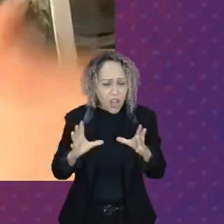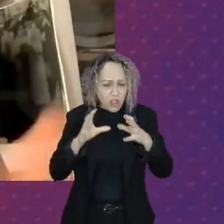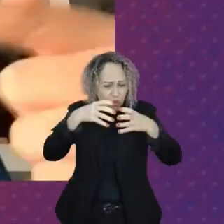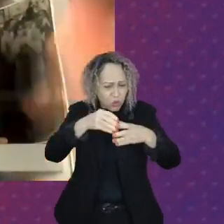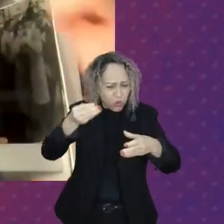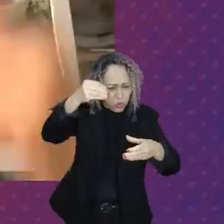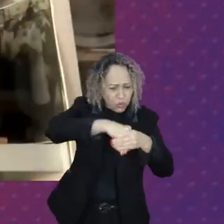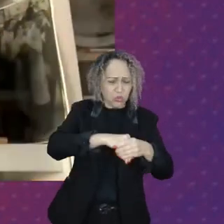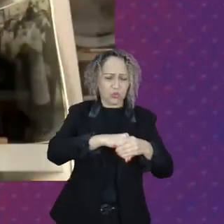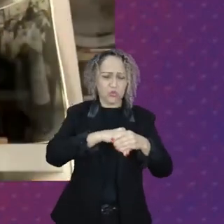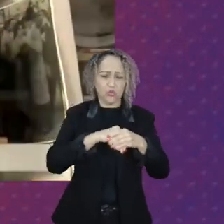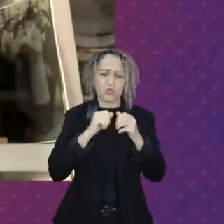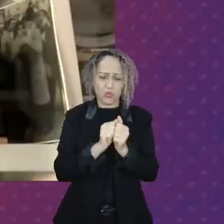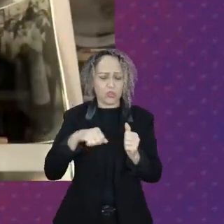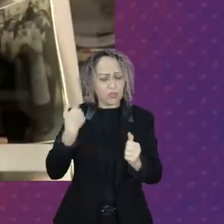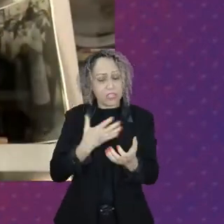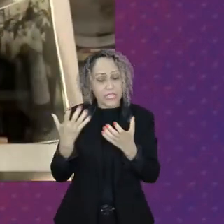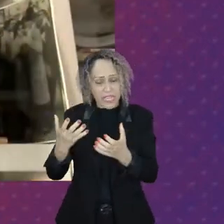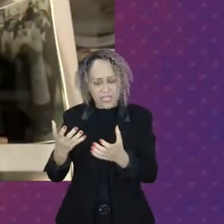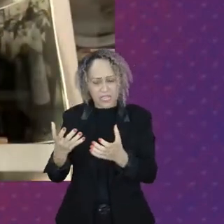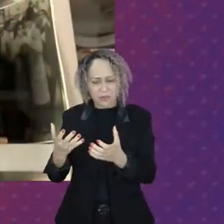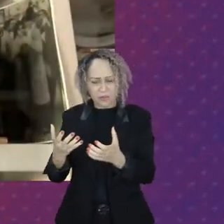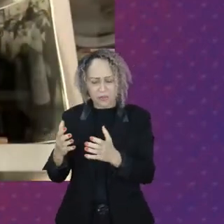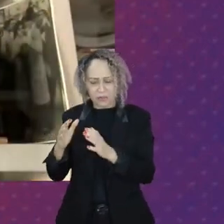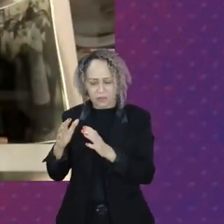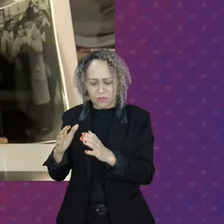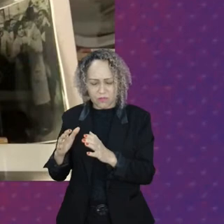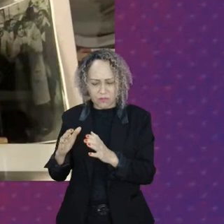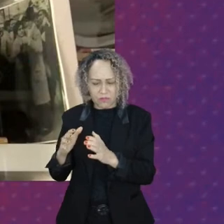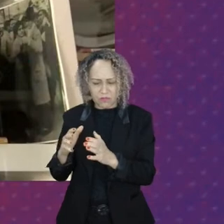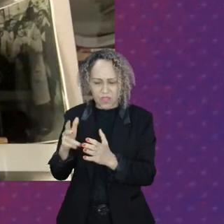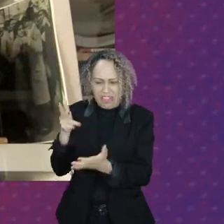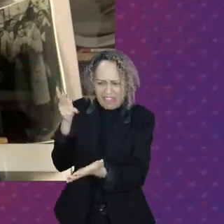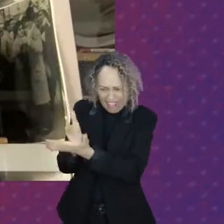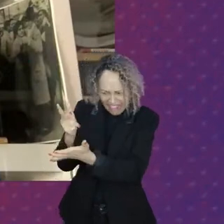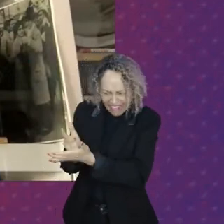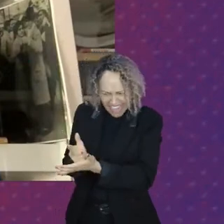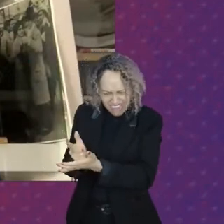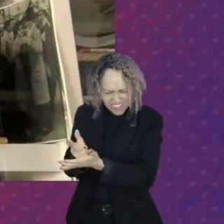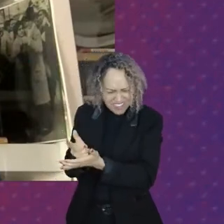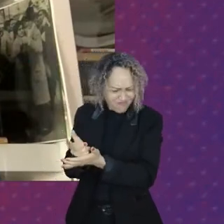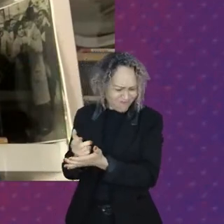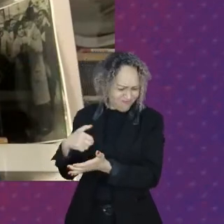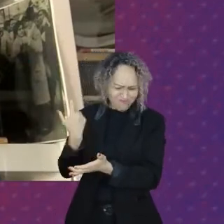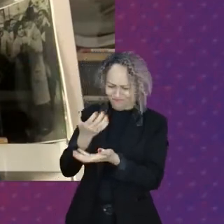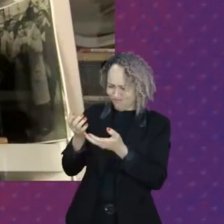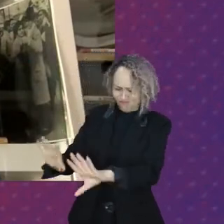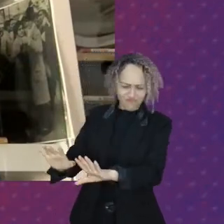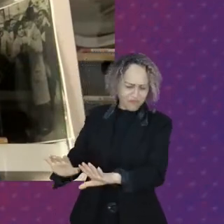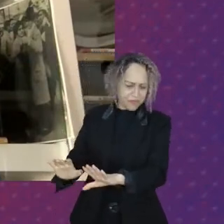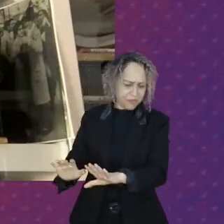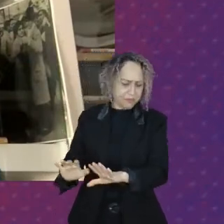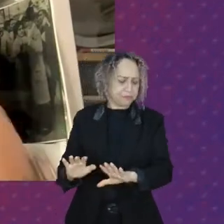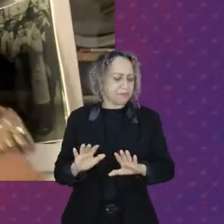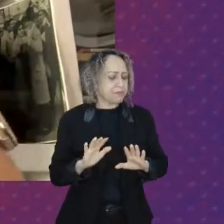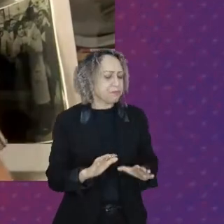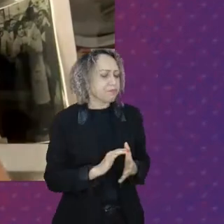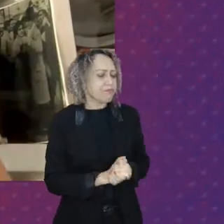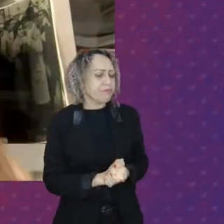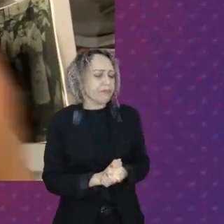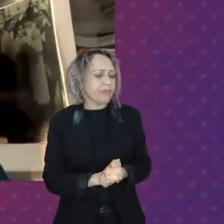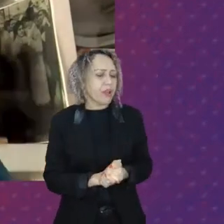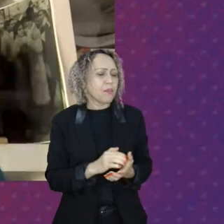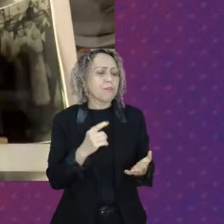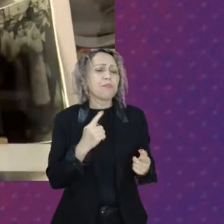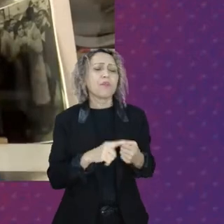mulheres podem ser a vanguarda desse processo no Brasil. E em grande medida já são, porque são